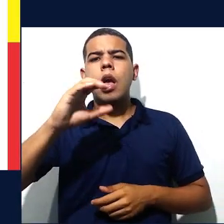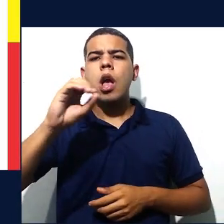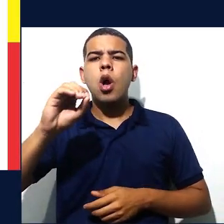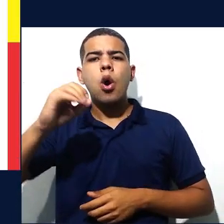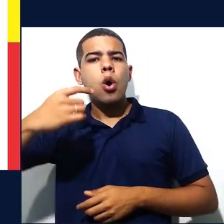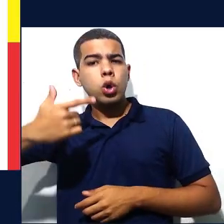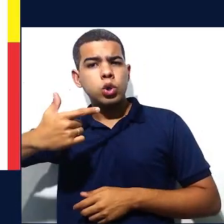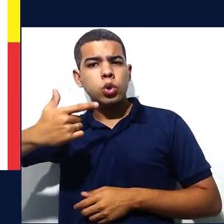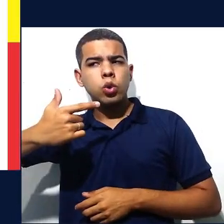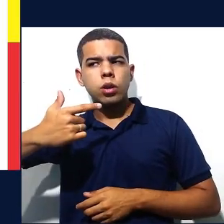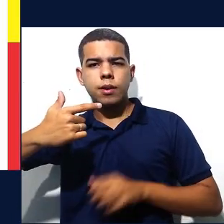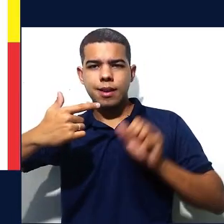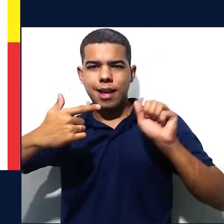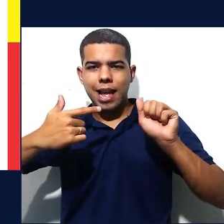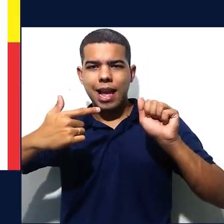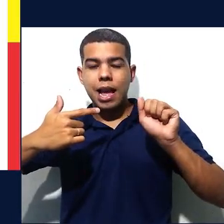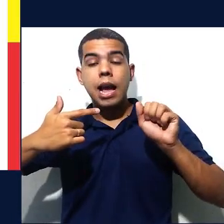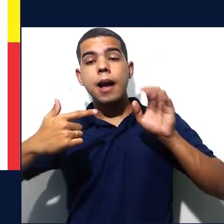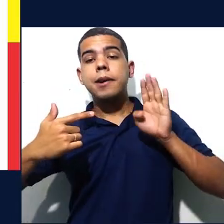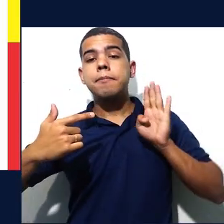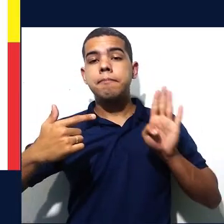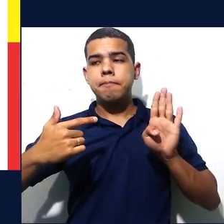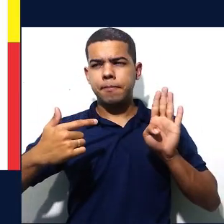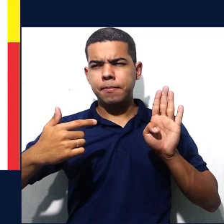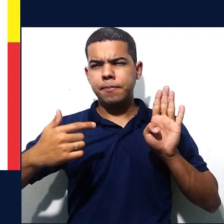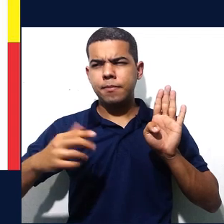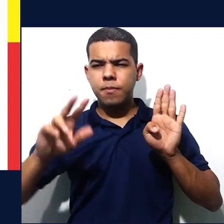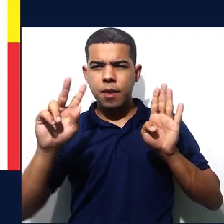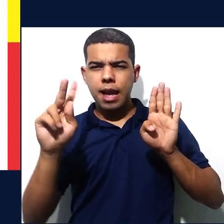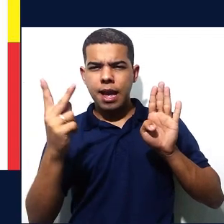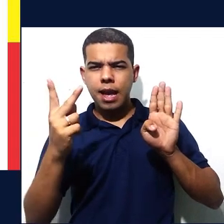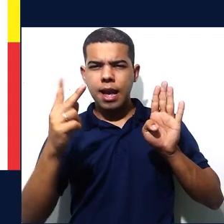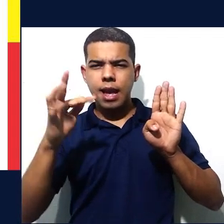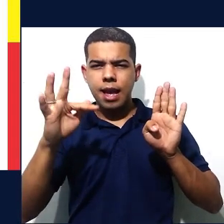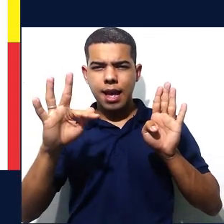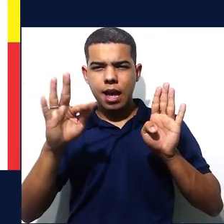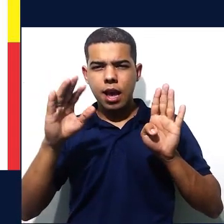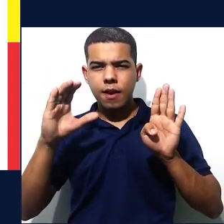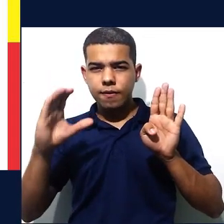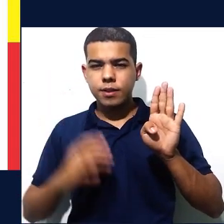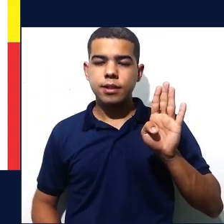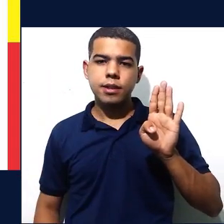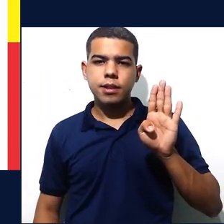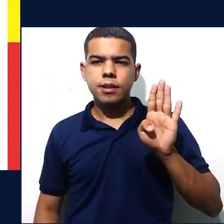gás carbônico. Alternativa B, HFC,